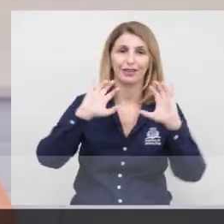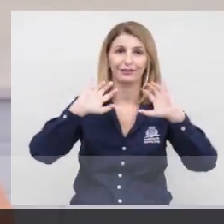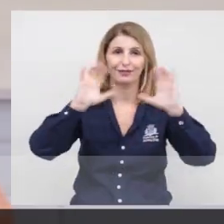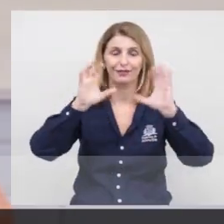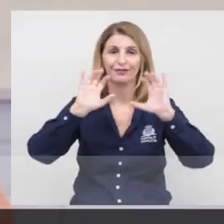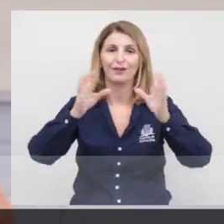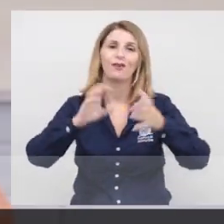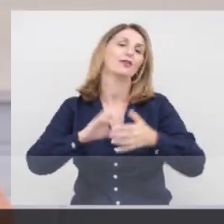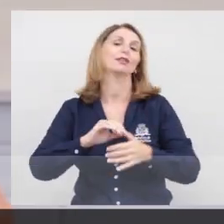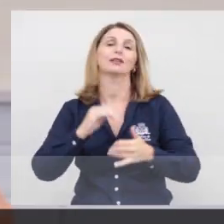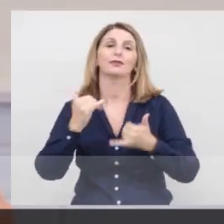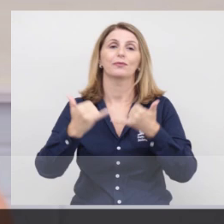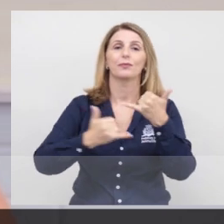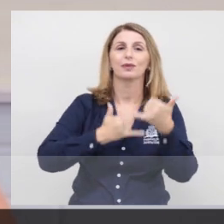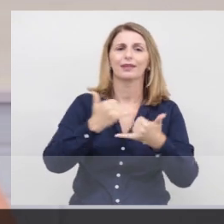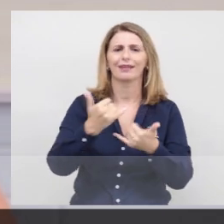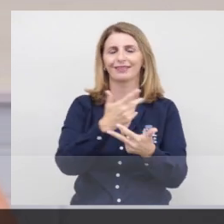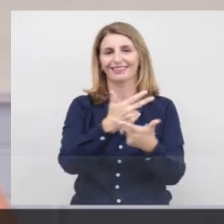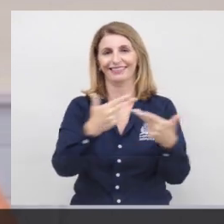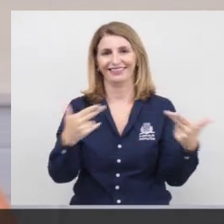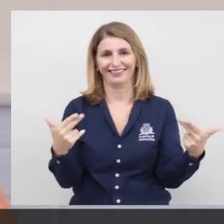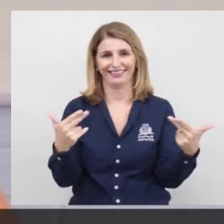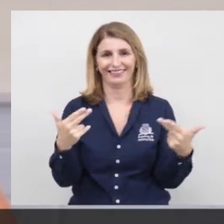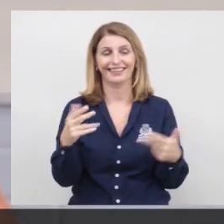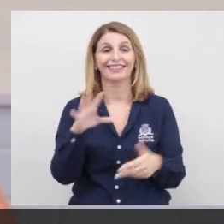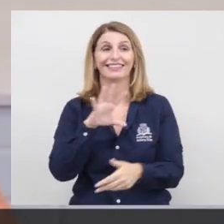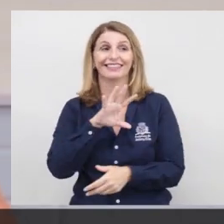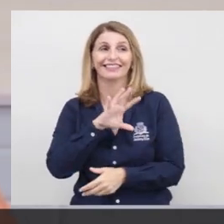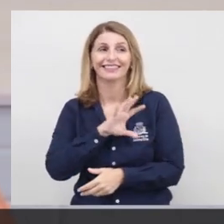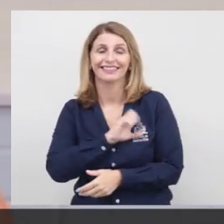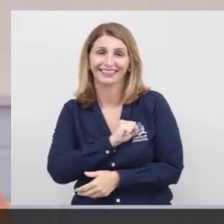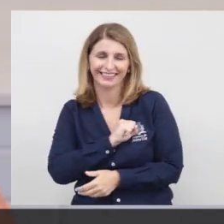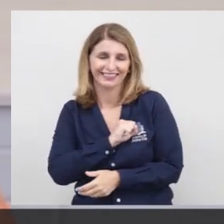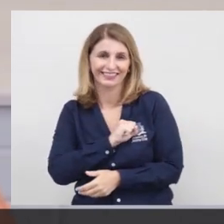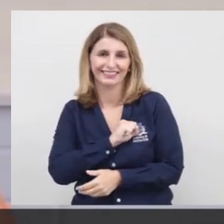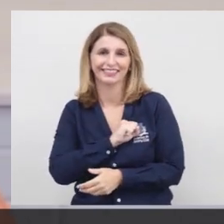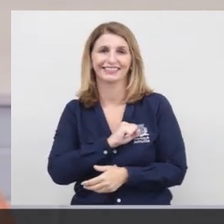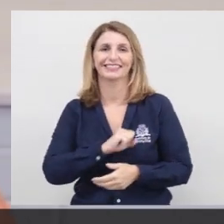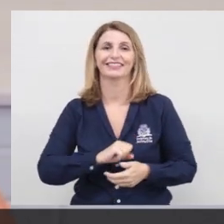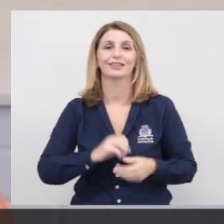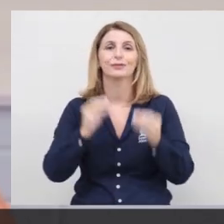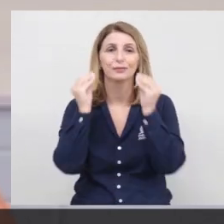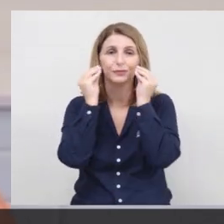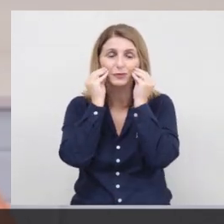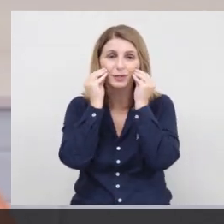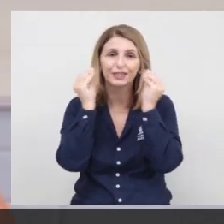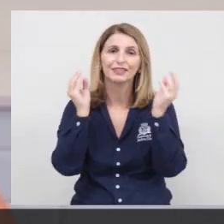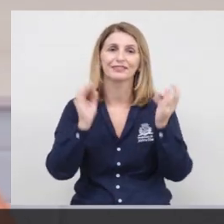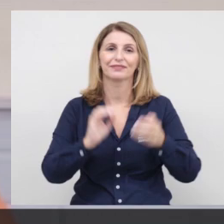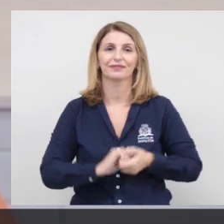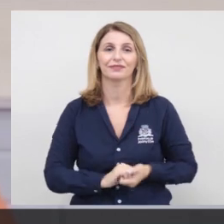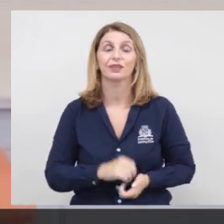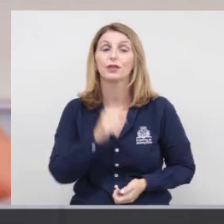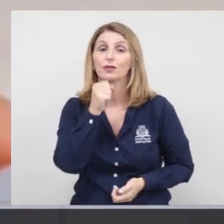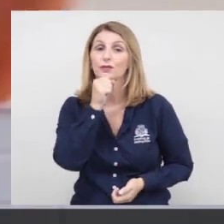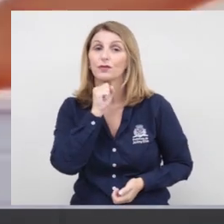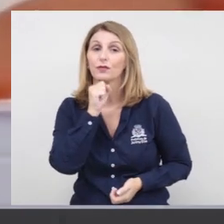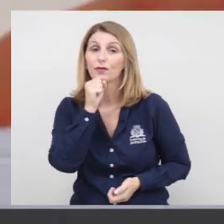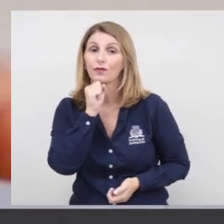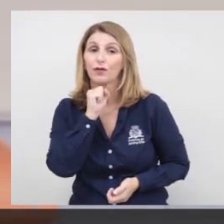Eu gosto muito de brincar de vôlei com você e brincar de muitas coisas eu te amo muito